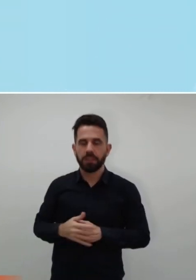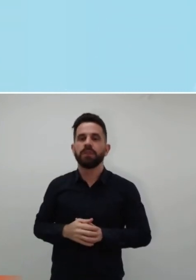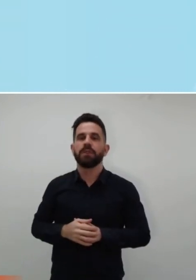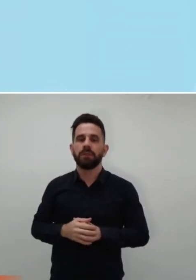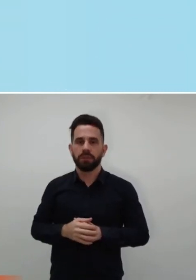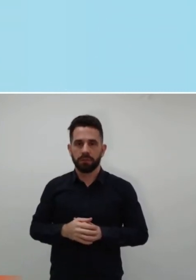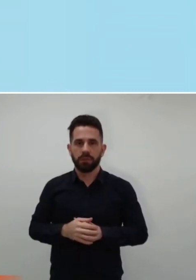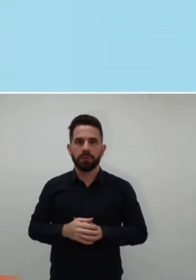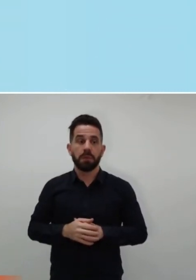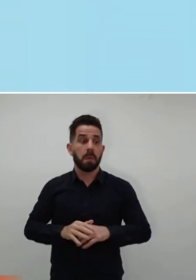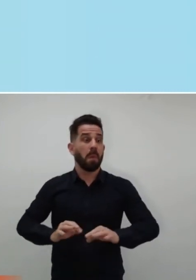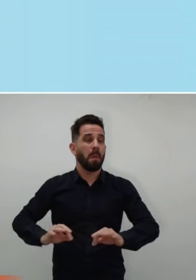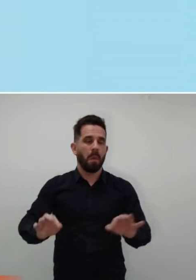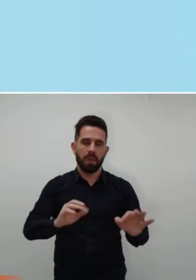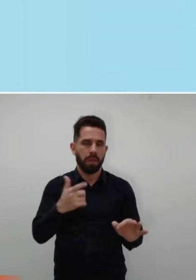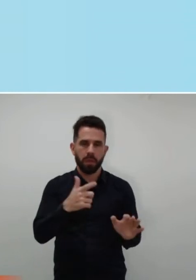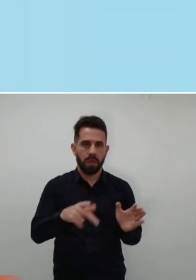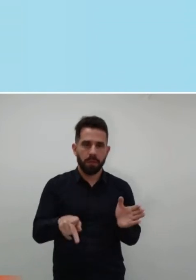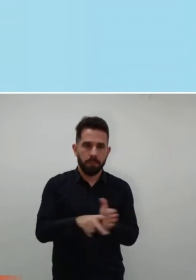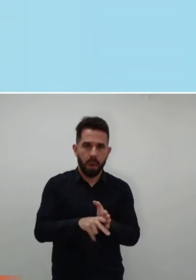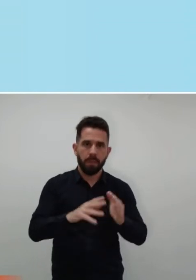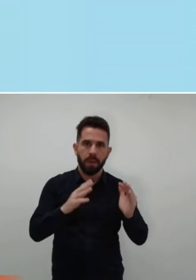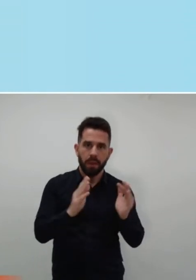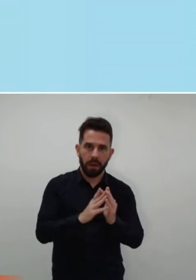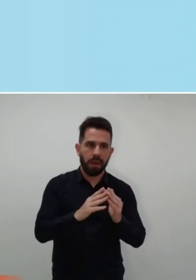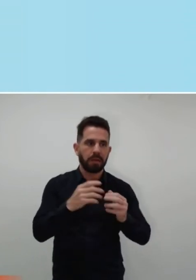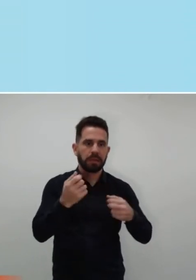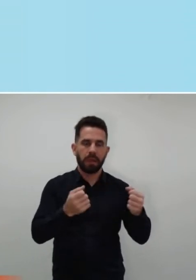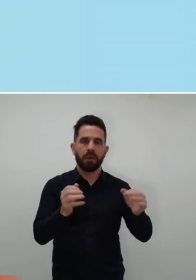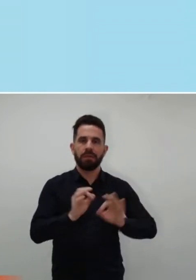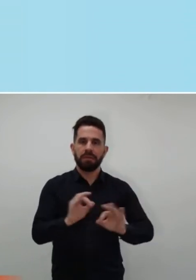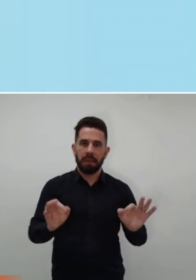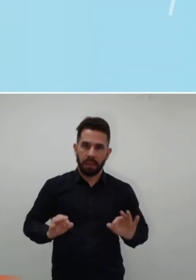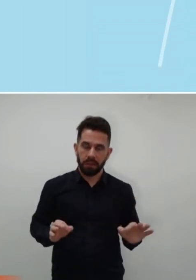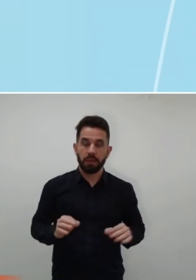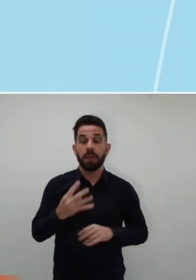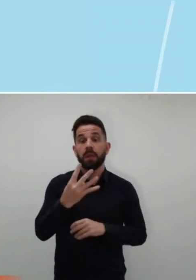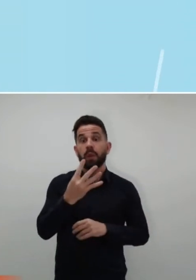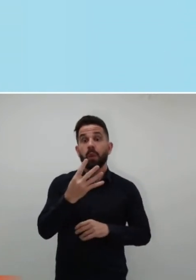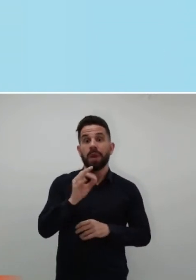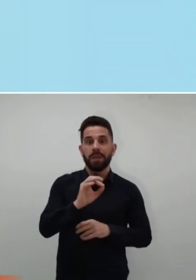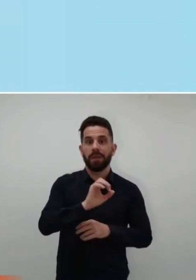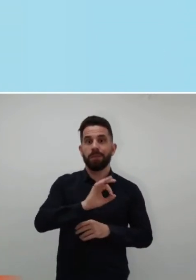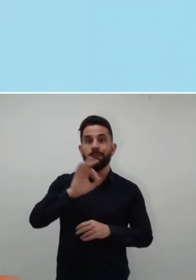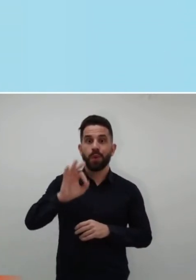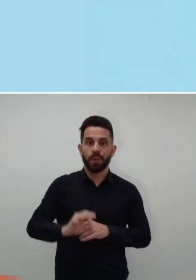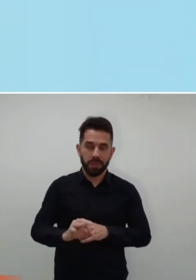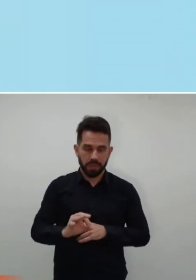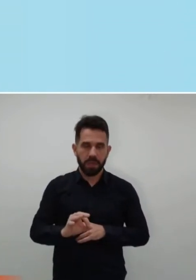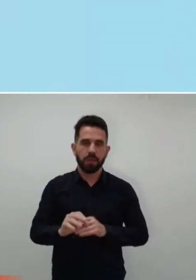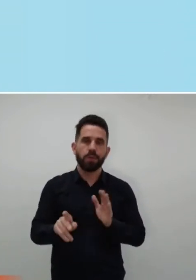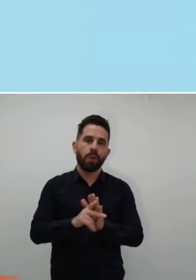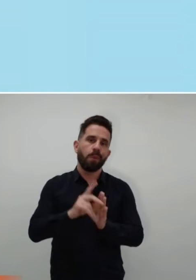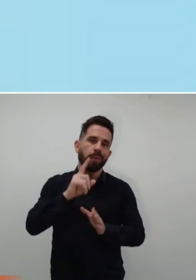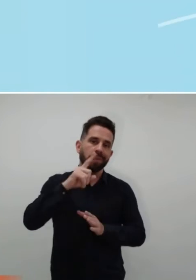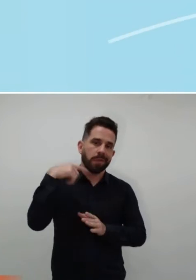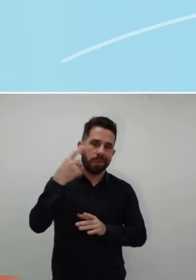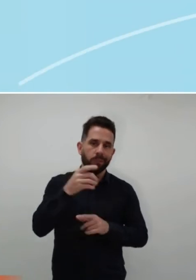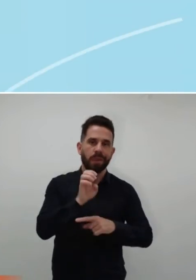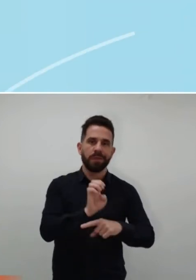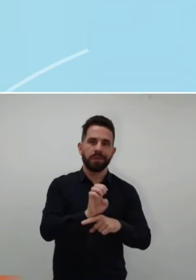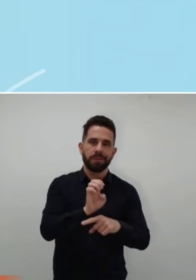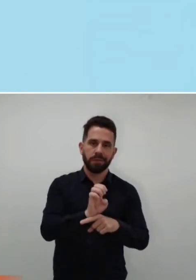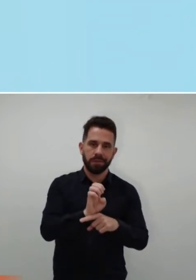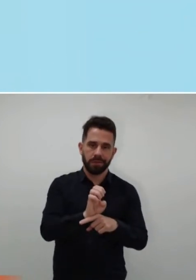sem patrimônio são 40% entre os deputados estaduais e 36% entre os